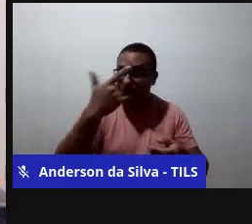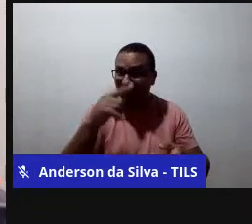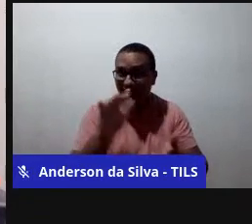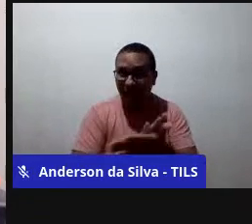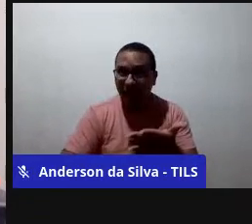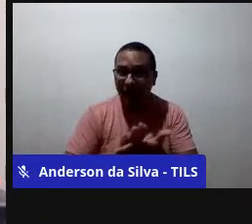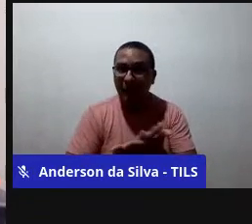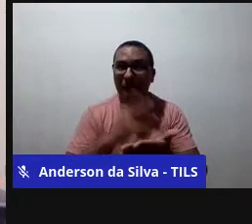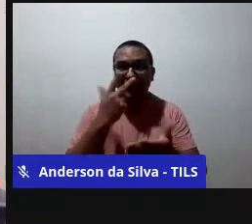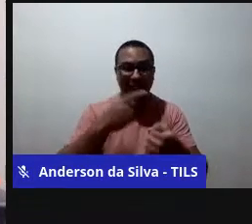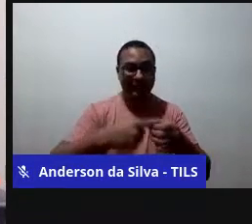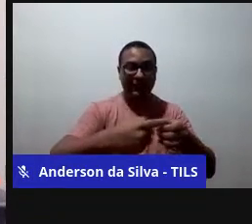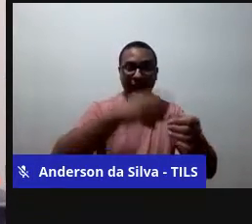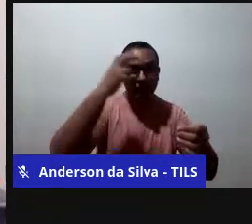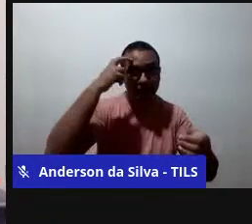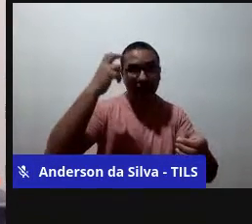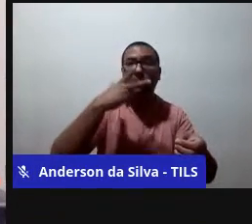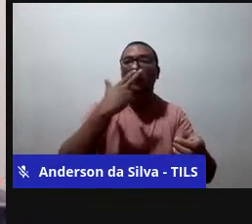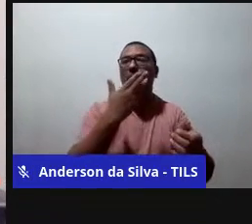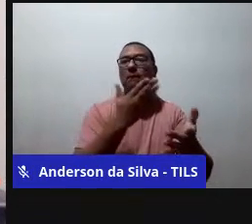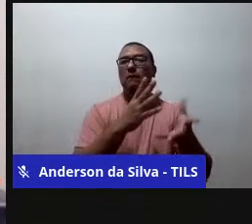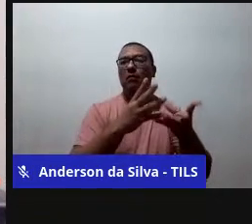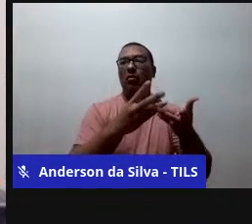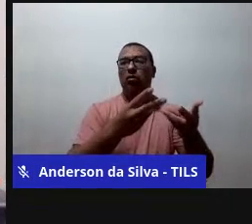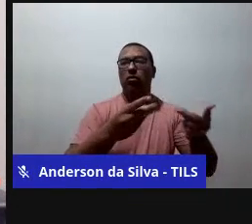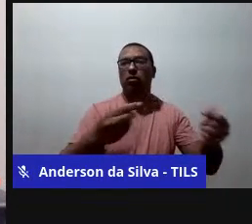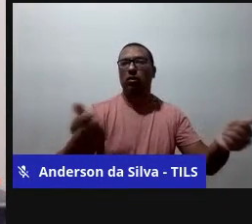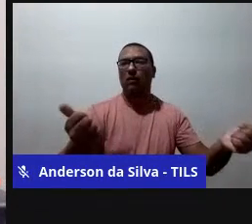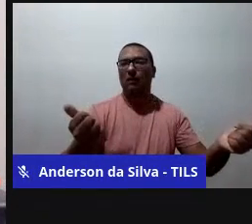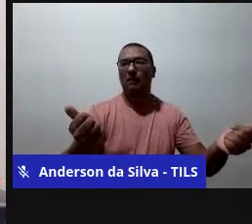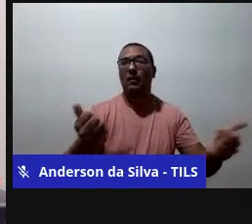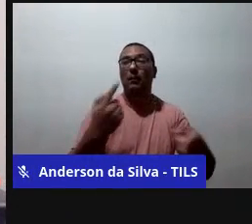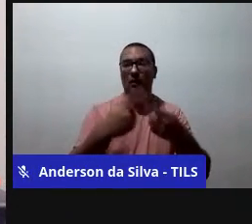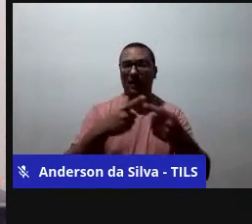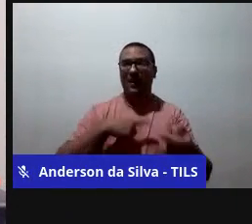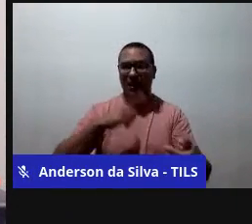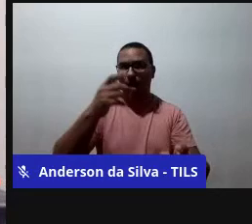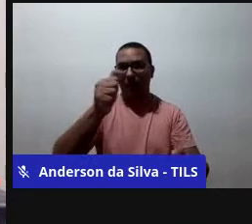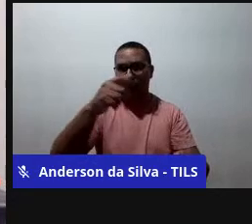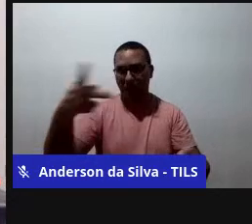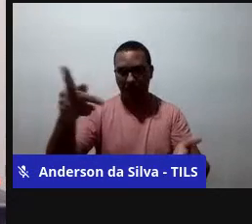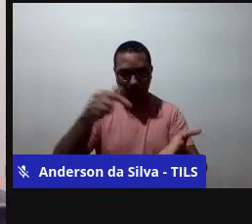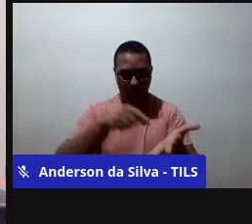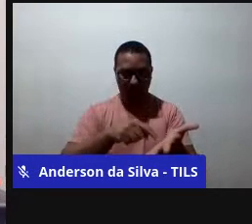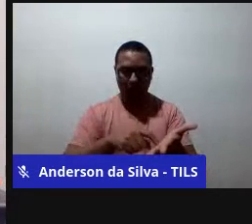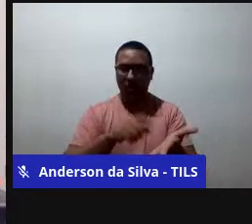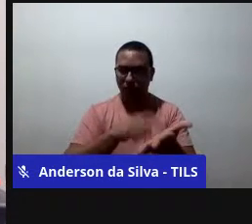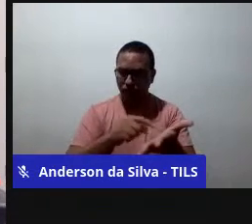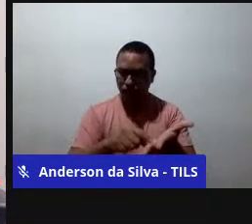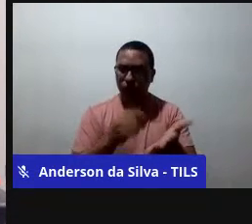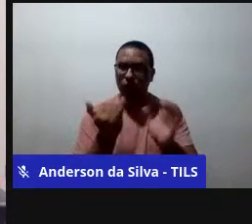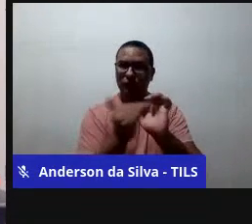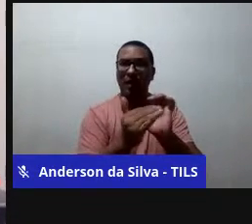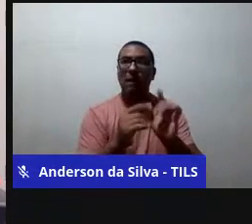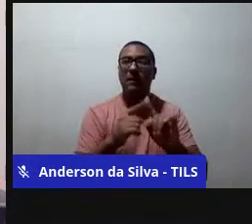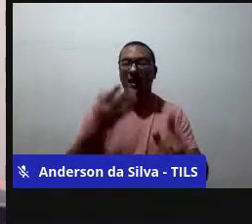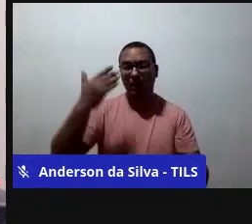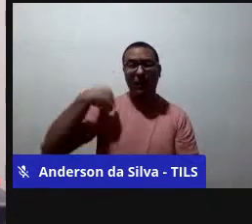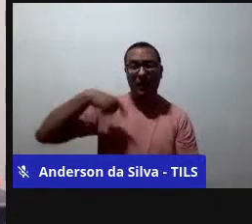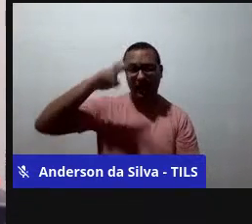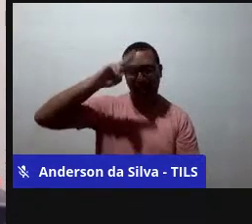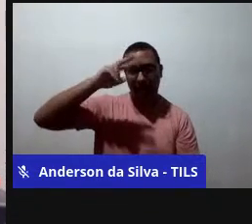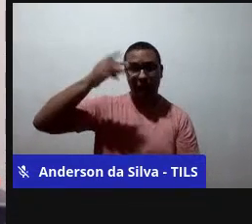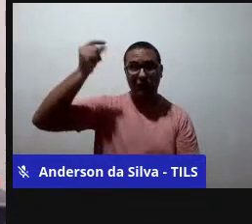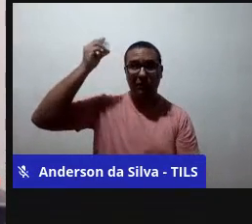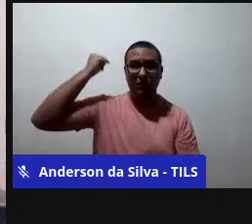morre, porque eu vou ter o aplicativo na minha mão, mas eu me lembro quando eu cresci, né, eu sou